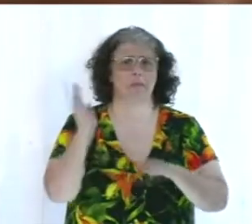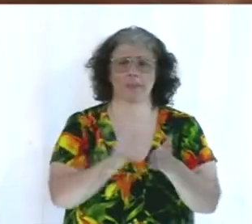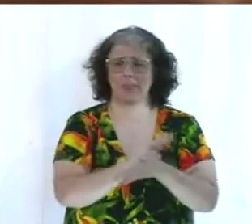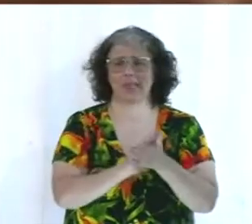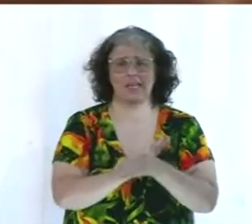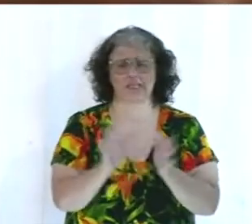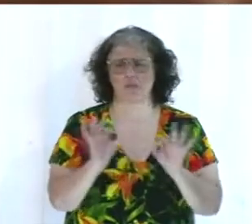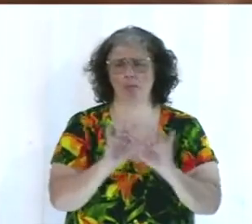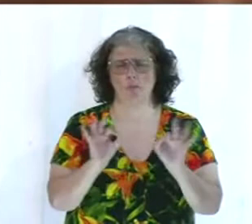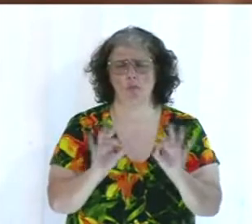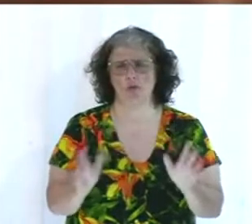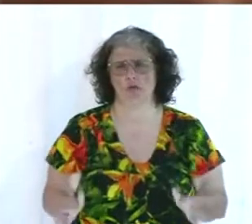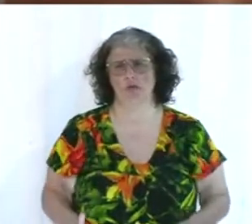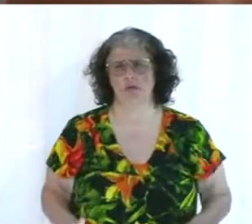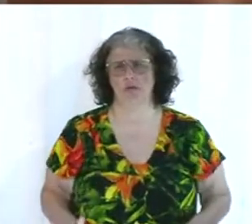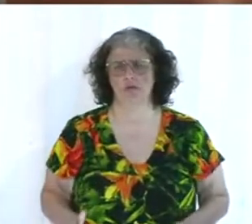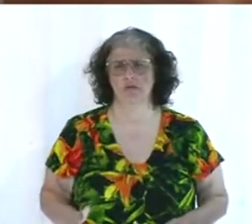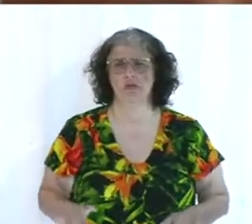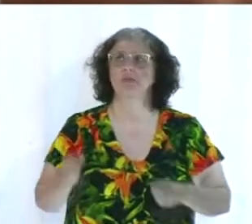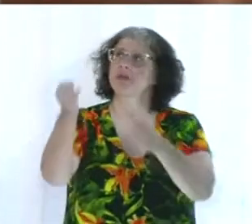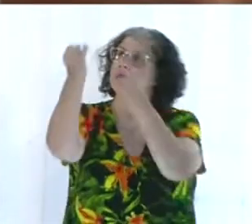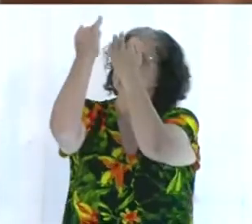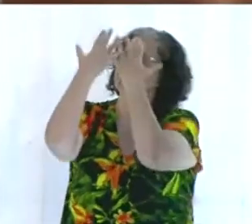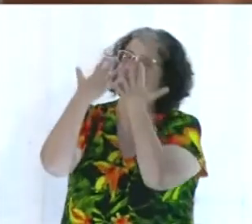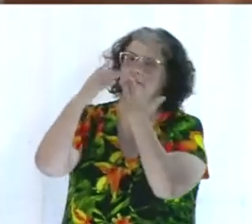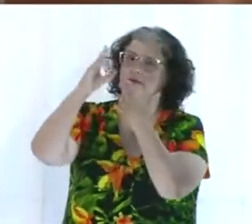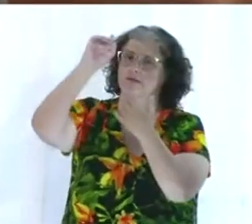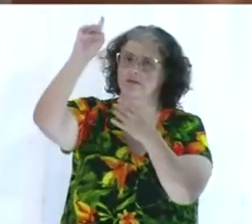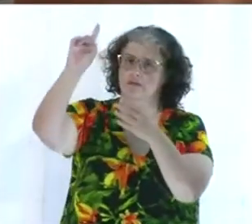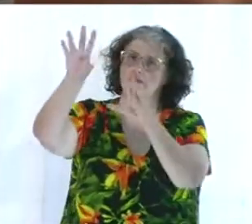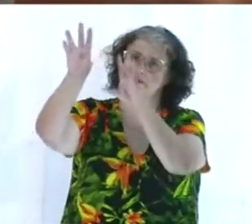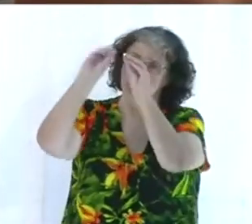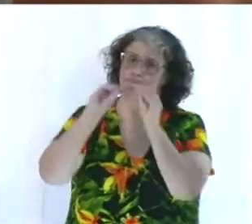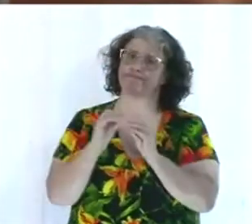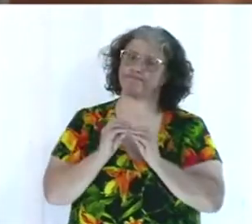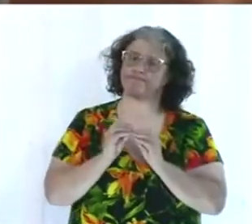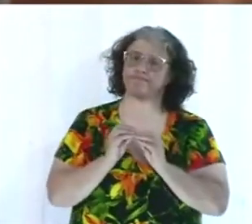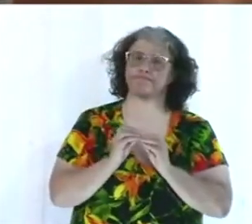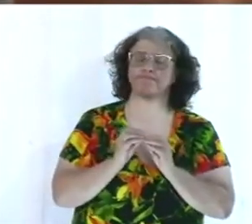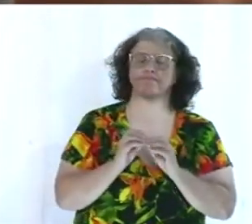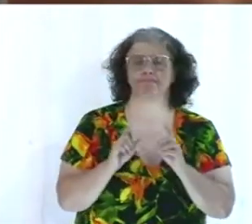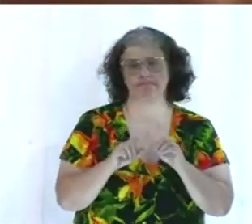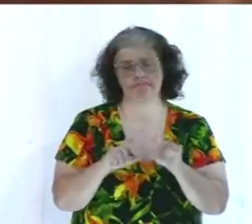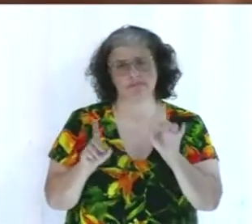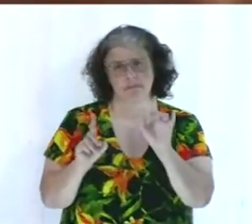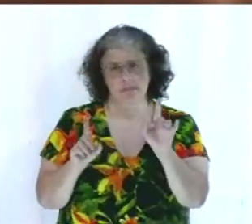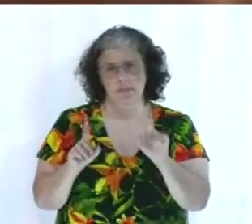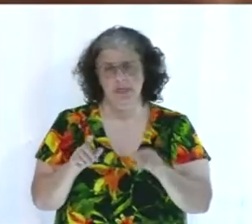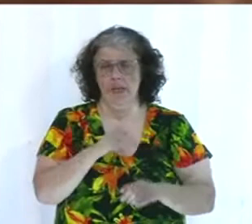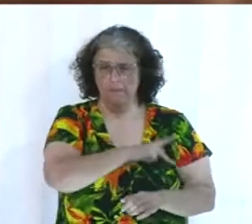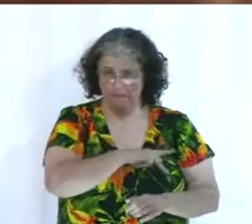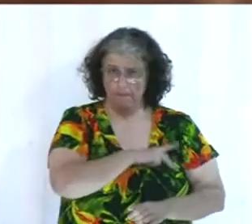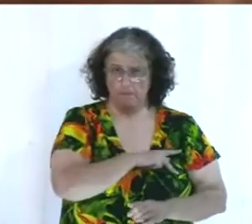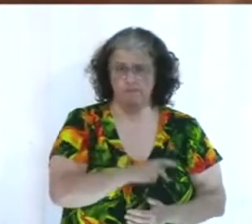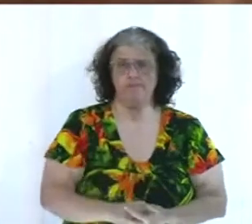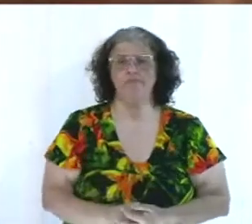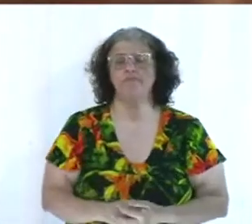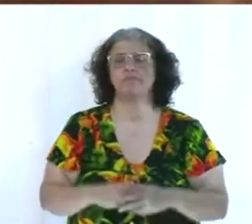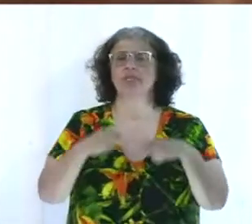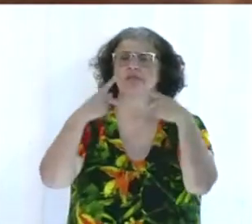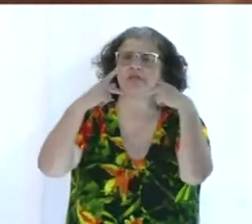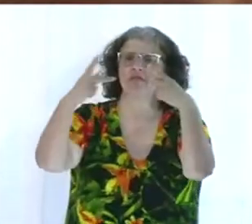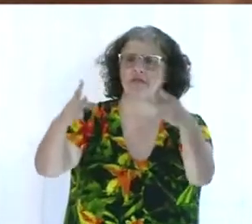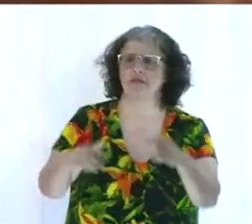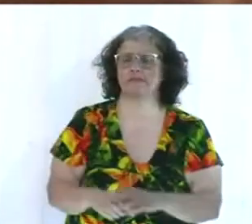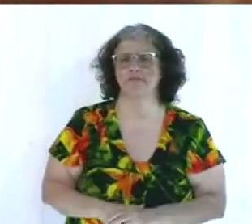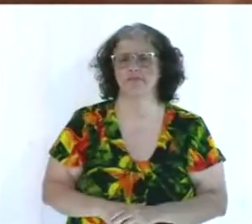para recebermos as bênçãos da parte de Deus. Paulo, com muita veemência, está dizendo isso. Ele chega, por